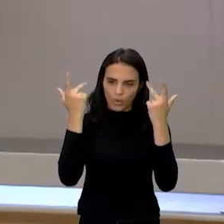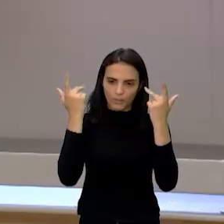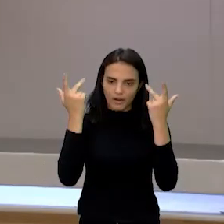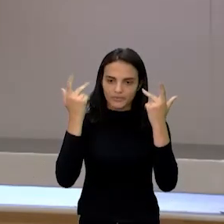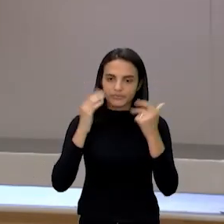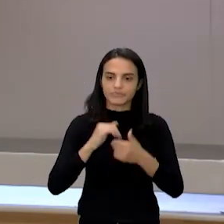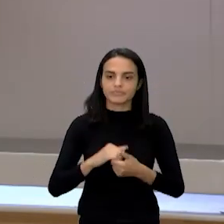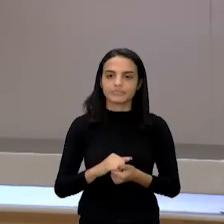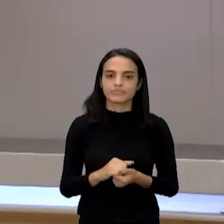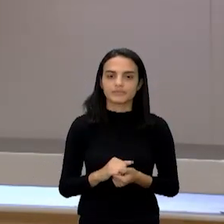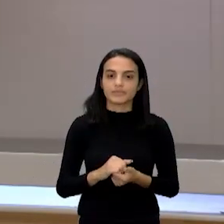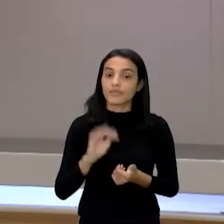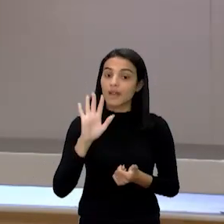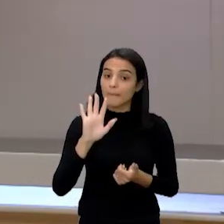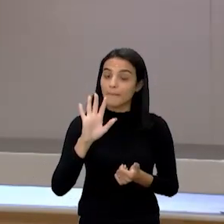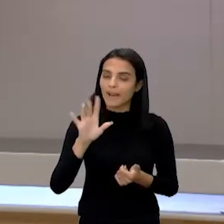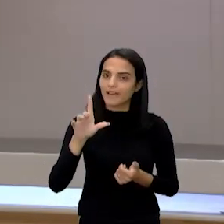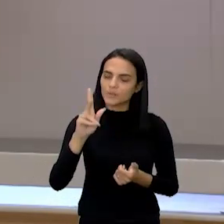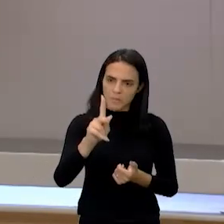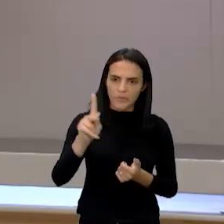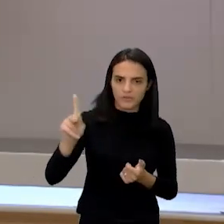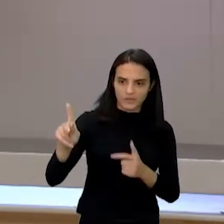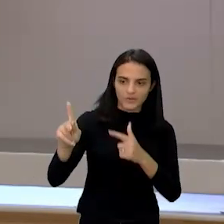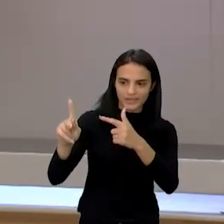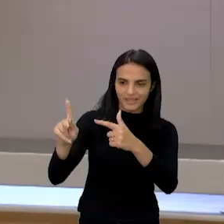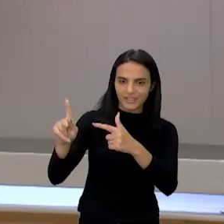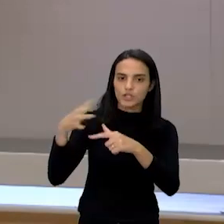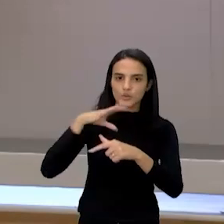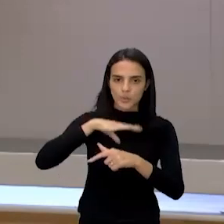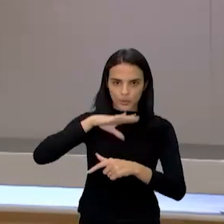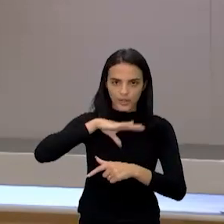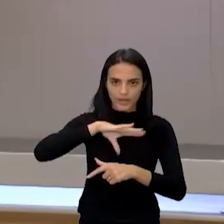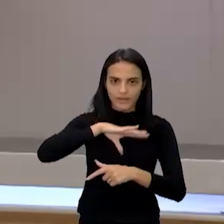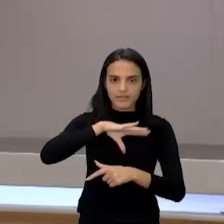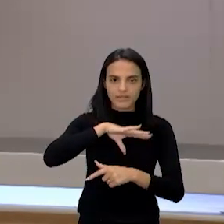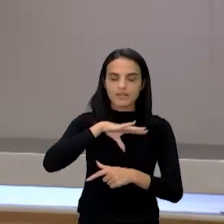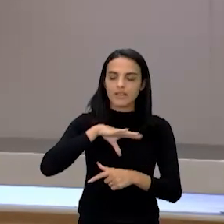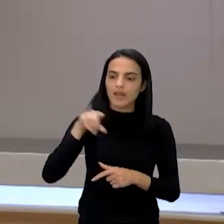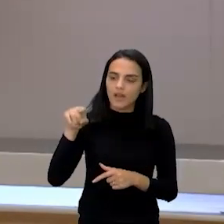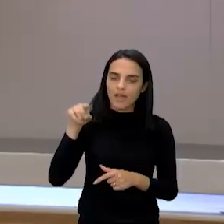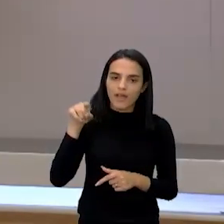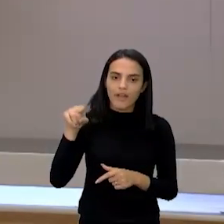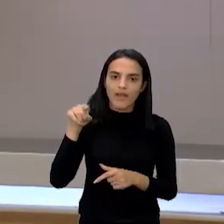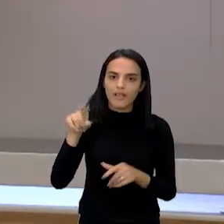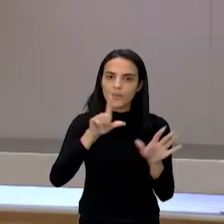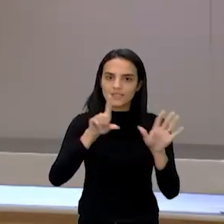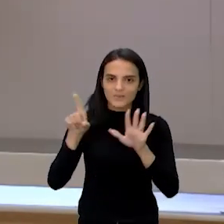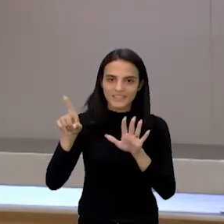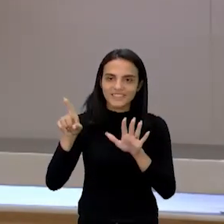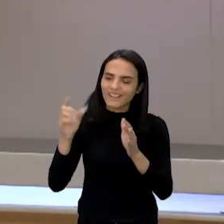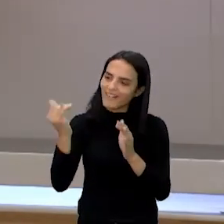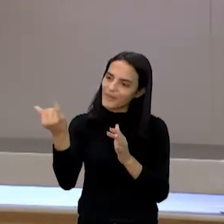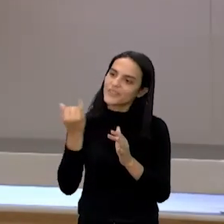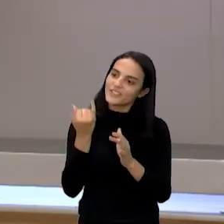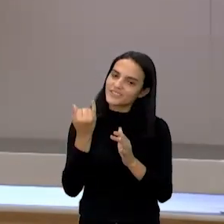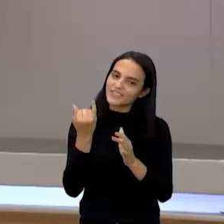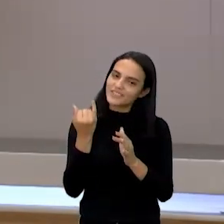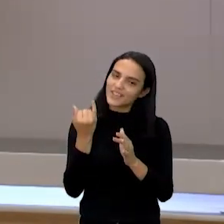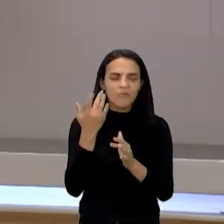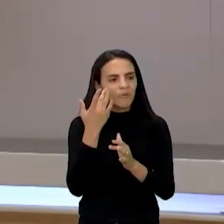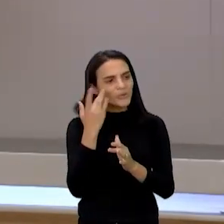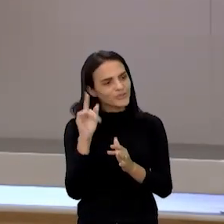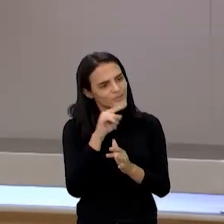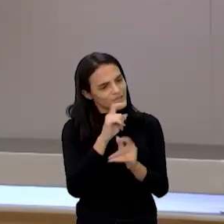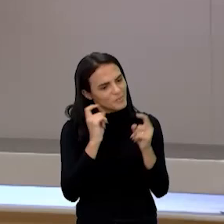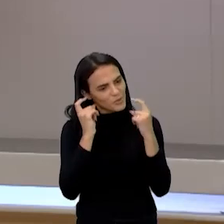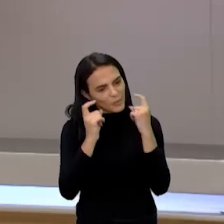né? E mais uma professora de português, quando uma semana de aula, ela disse assim para mim: eu não sei porque você está